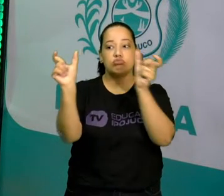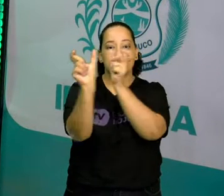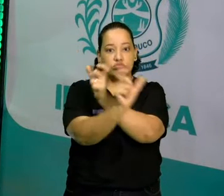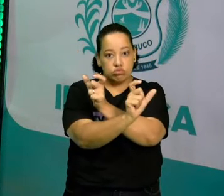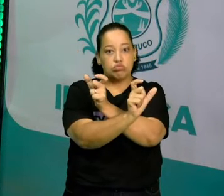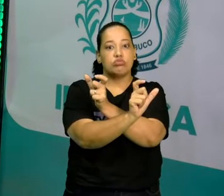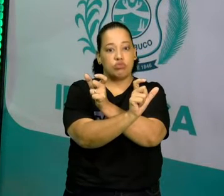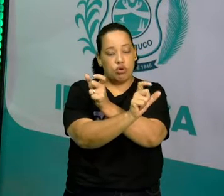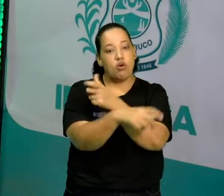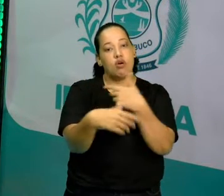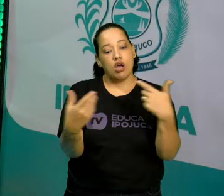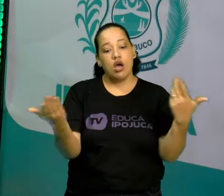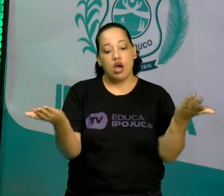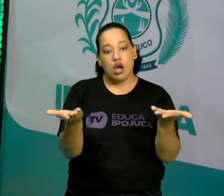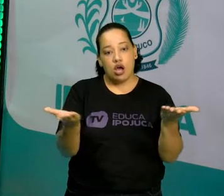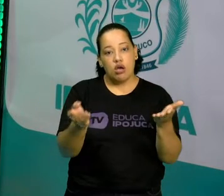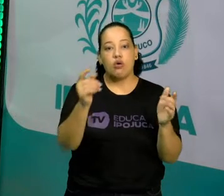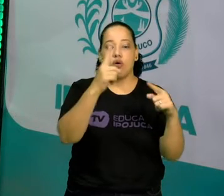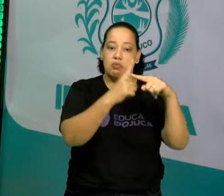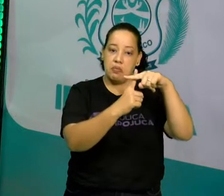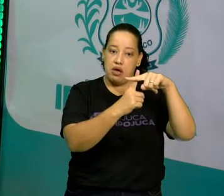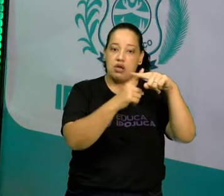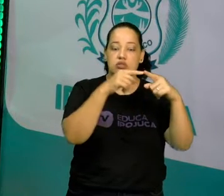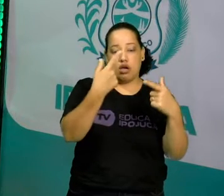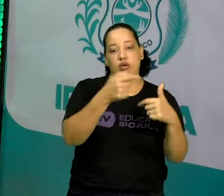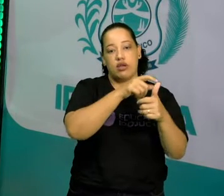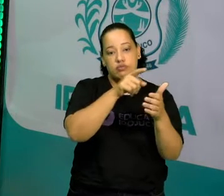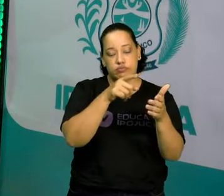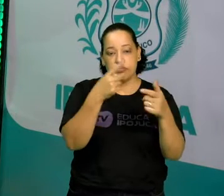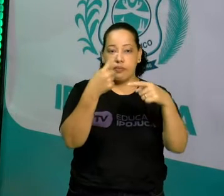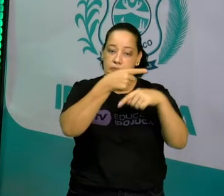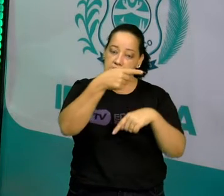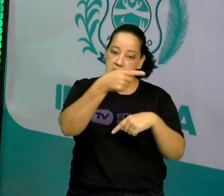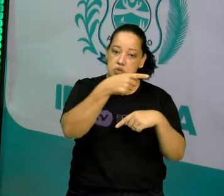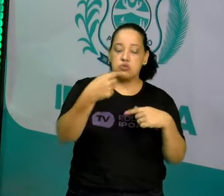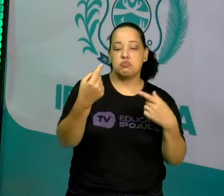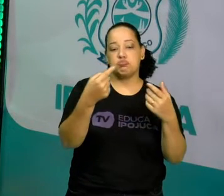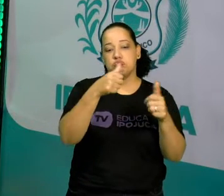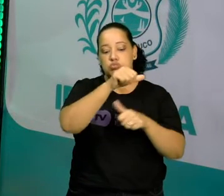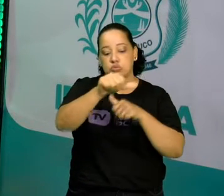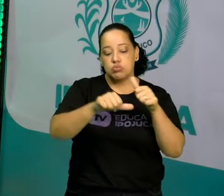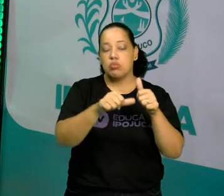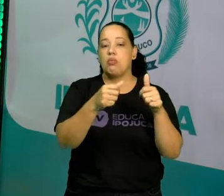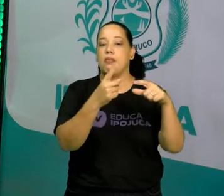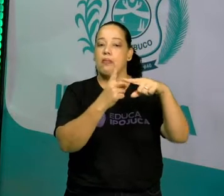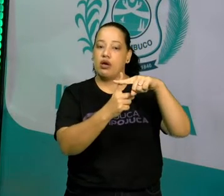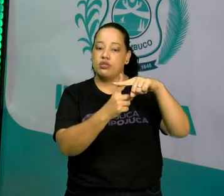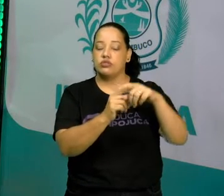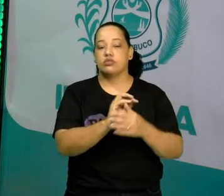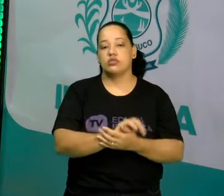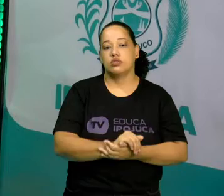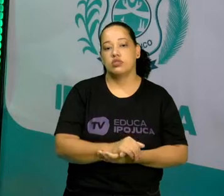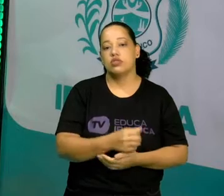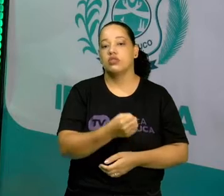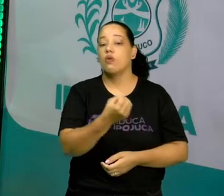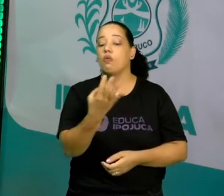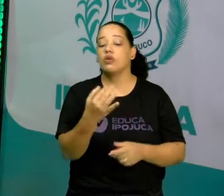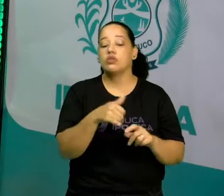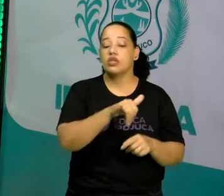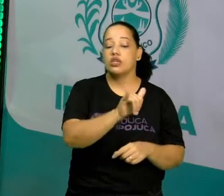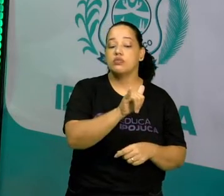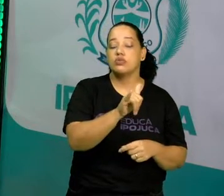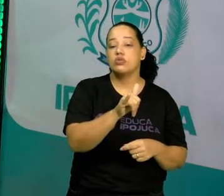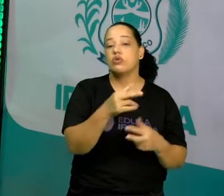Então, era menos 3, vai passar mais 3. Então, Y é igual a 20. Bem